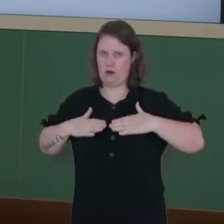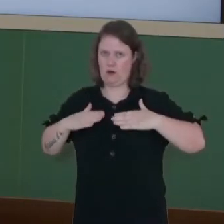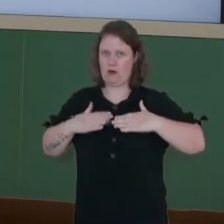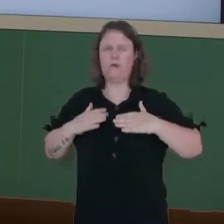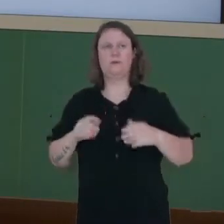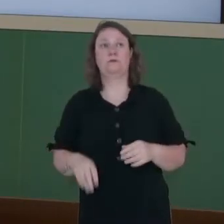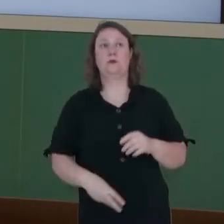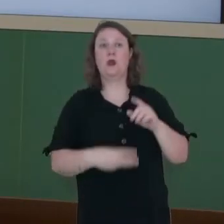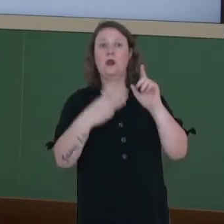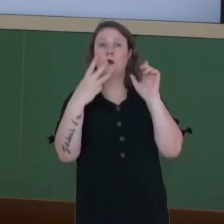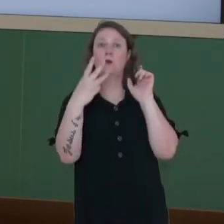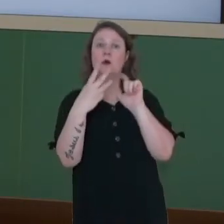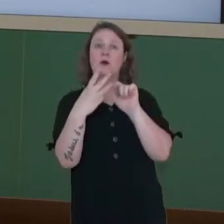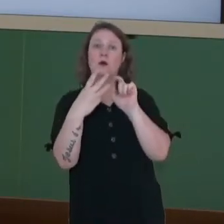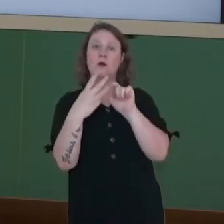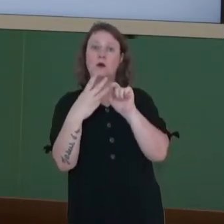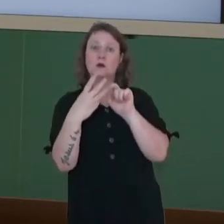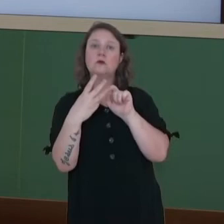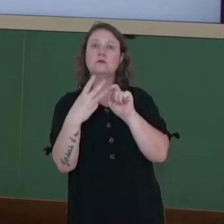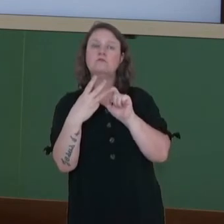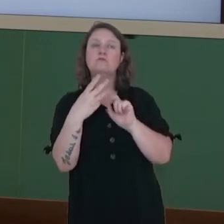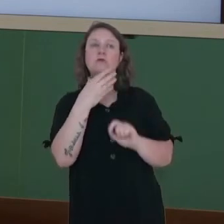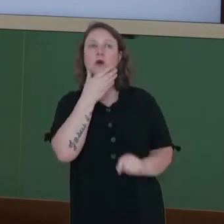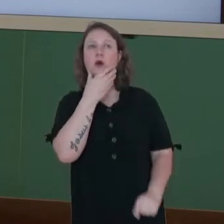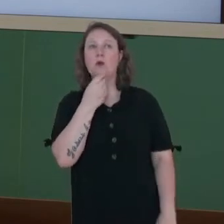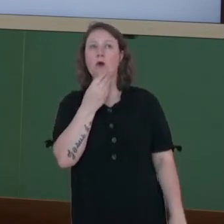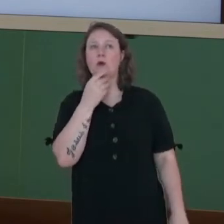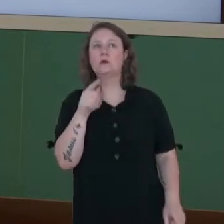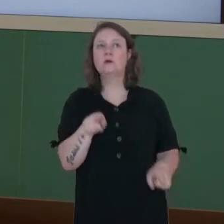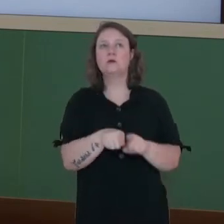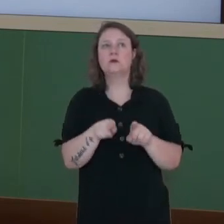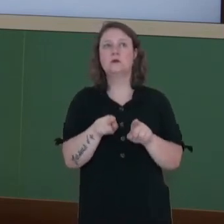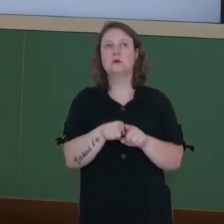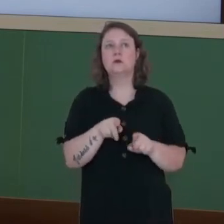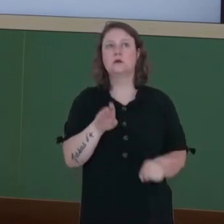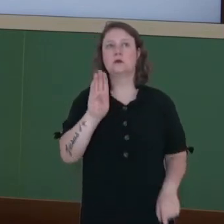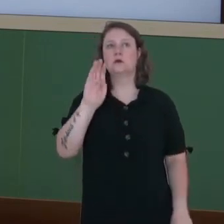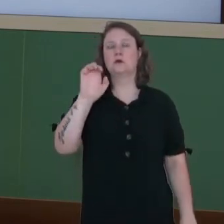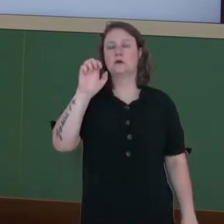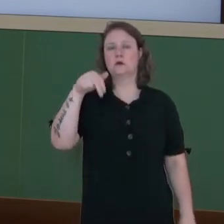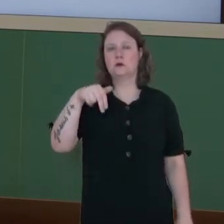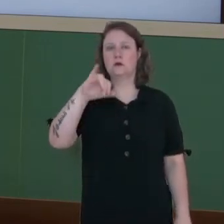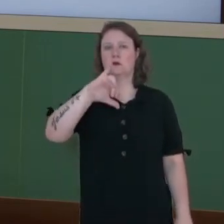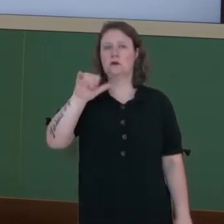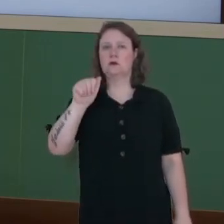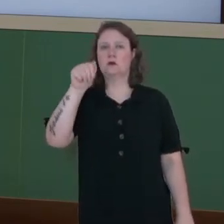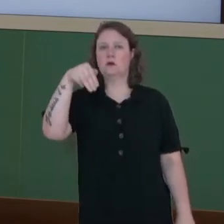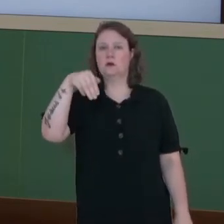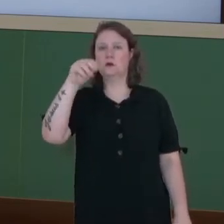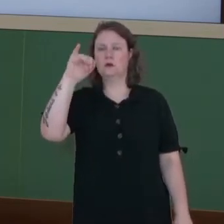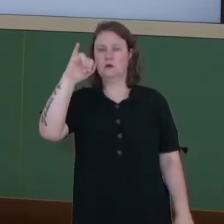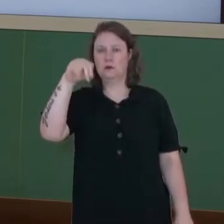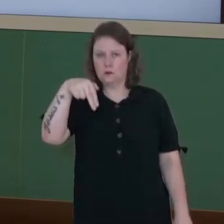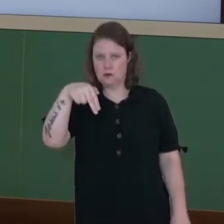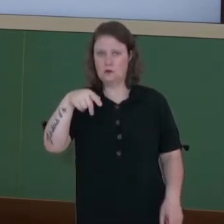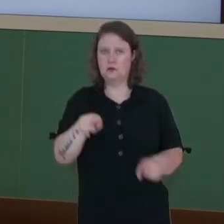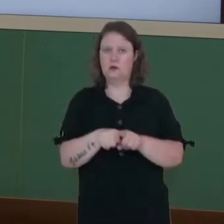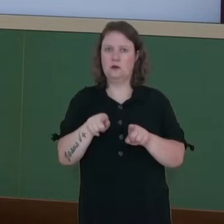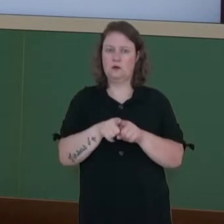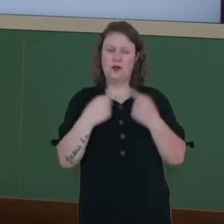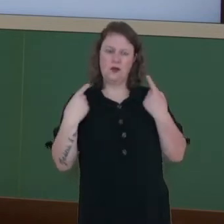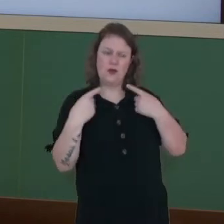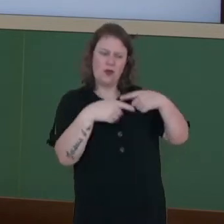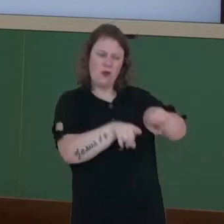uma terceira vertente, né, que era o grupo liderado por Benjamin Constant, que combatia a